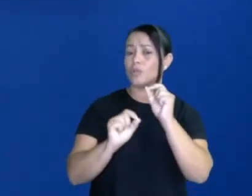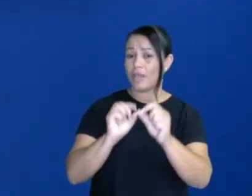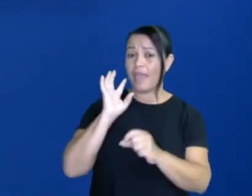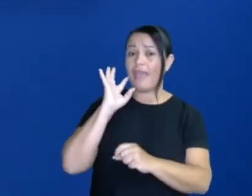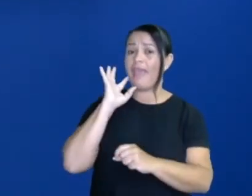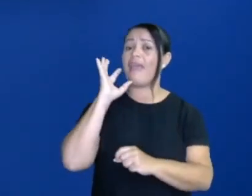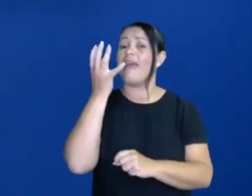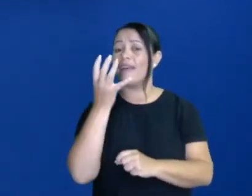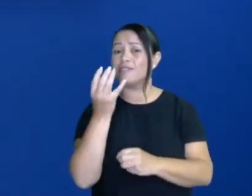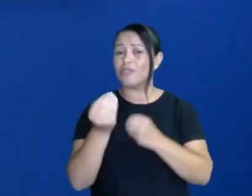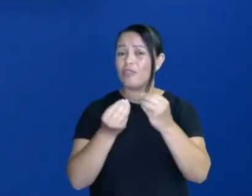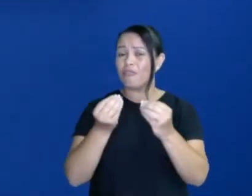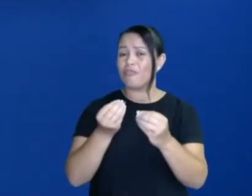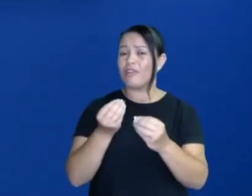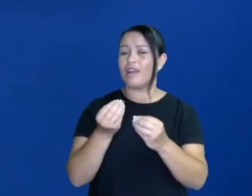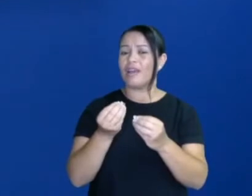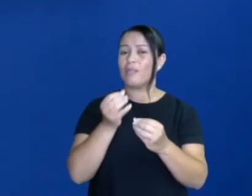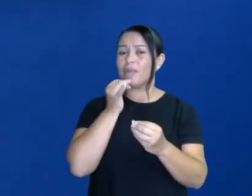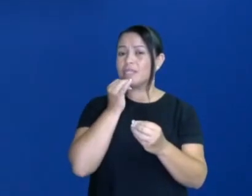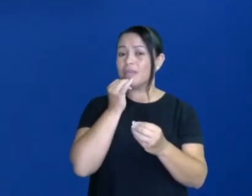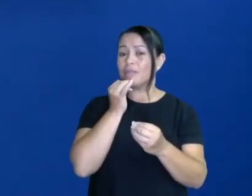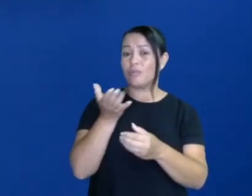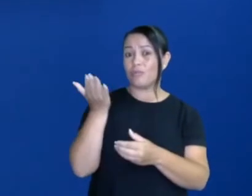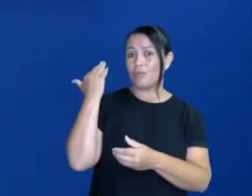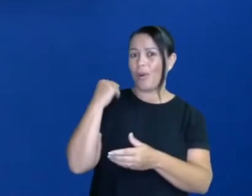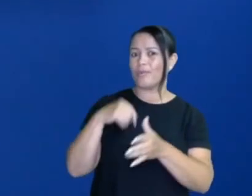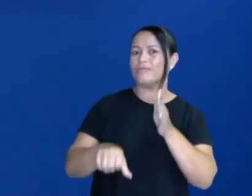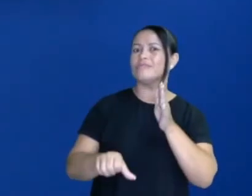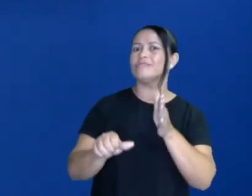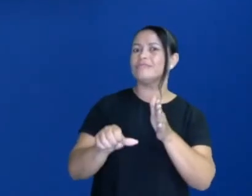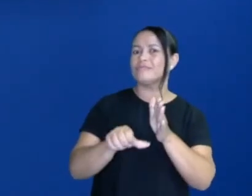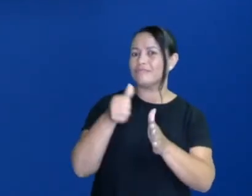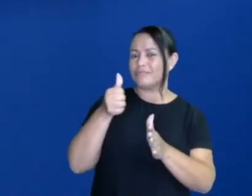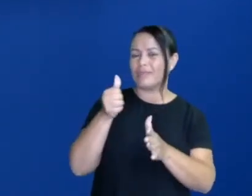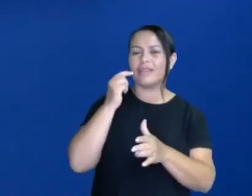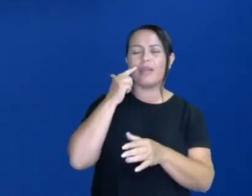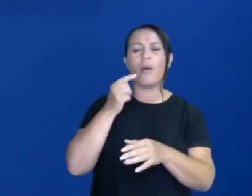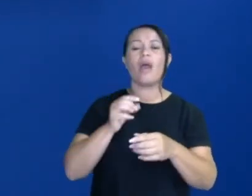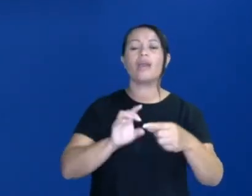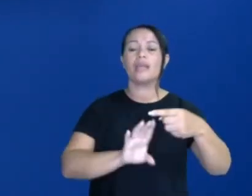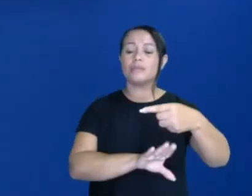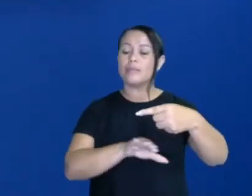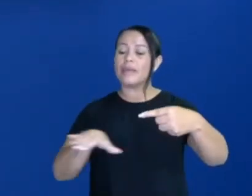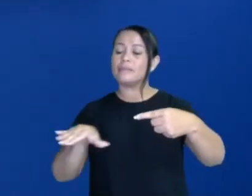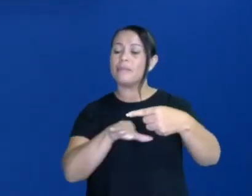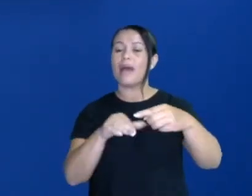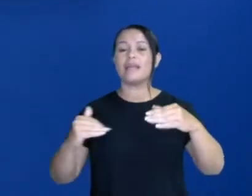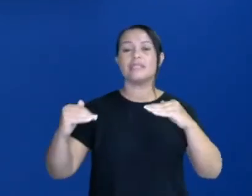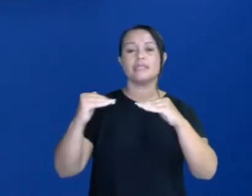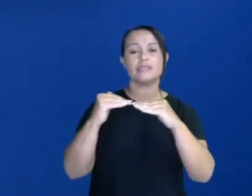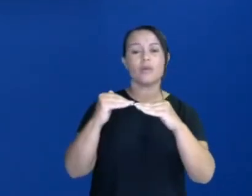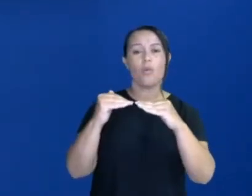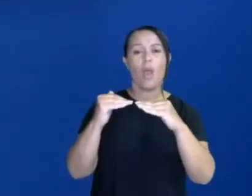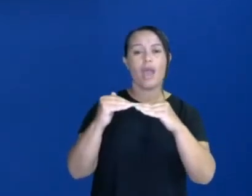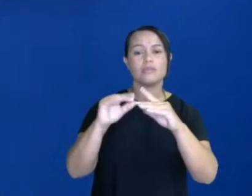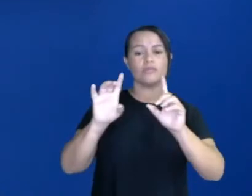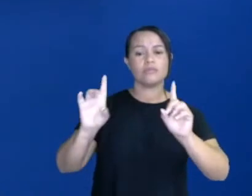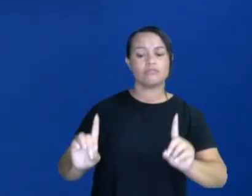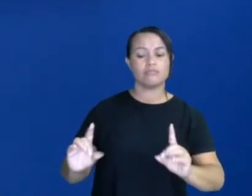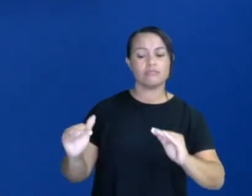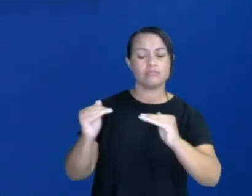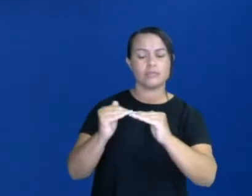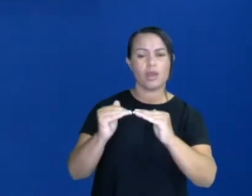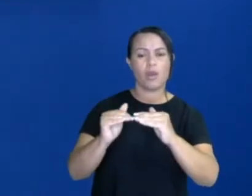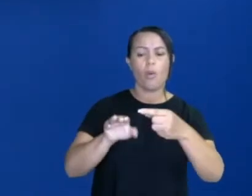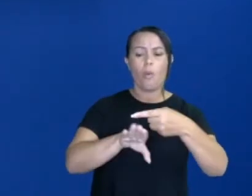resolver ela que nem aquele primeiro exemplo, não foi? Das minhas bases forem o quê? Iguais. Quando as